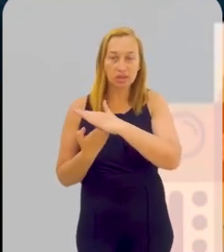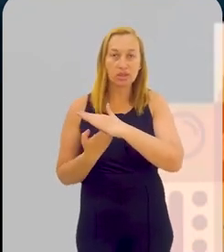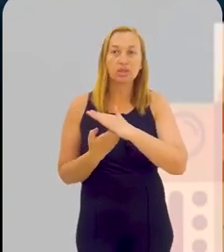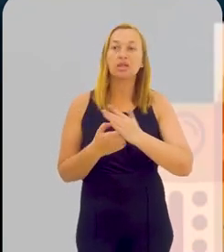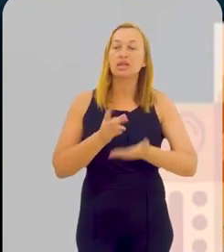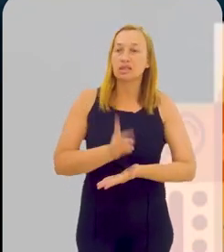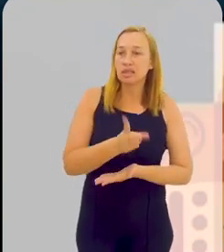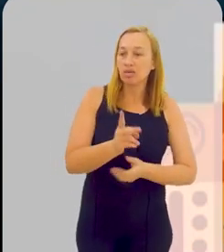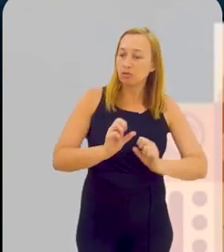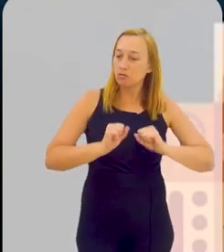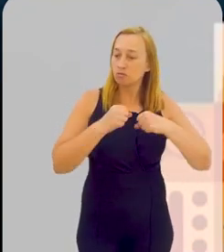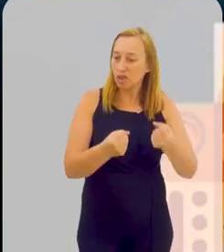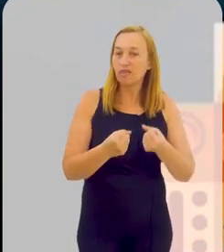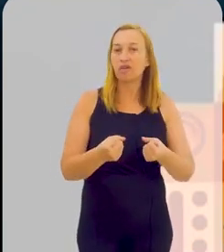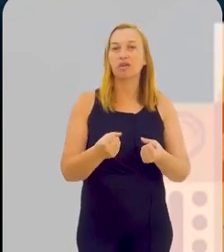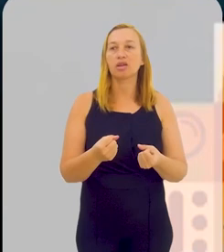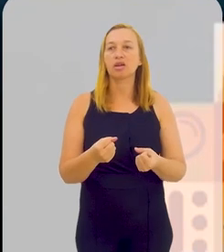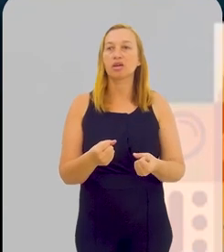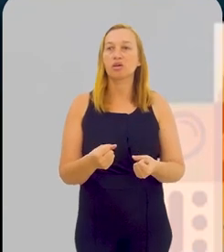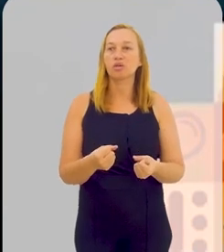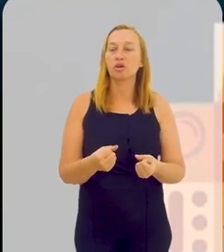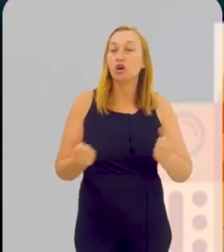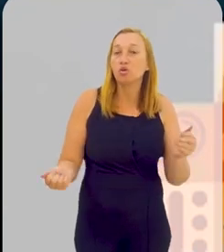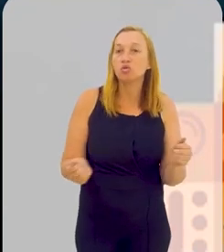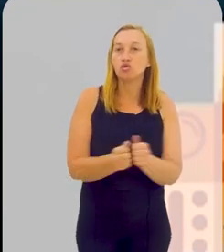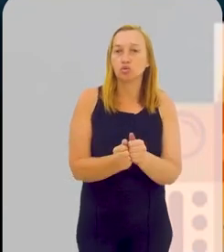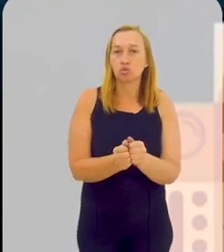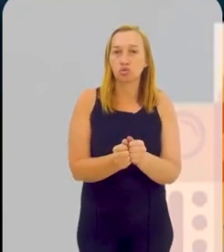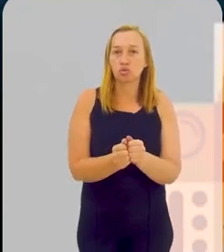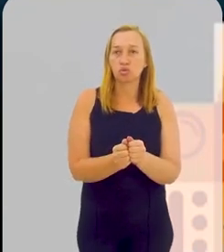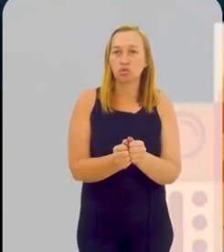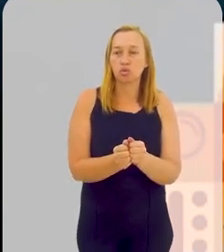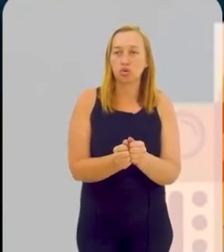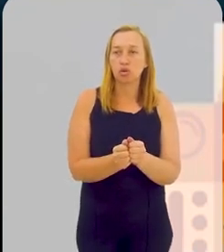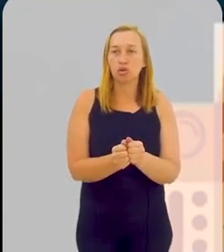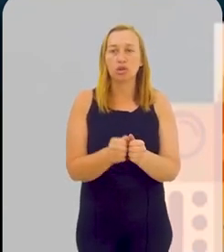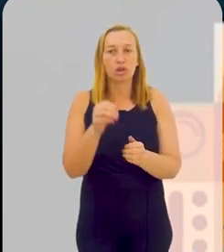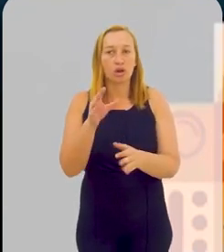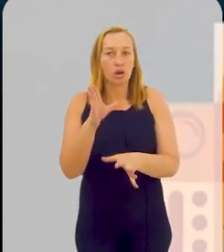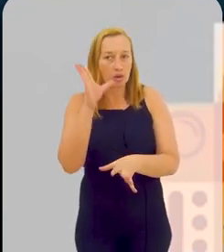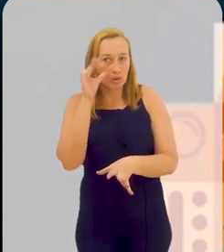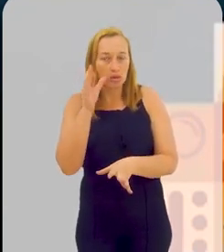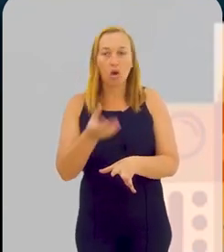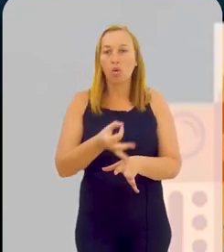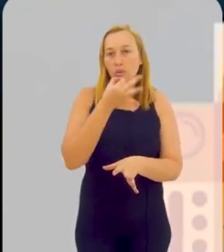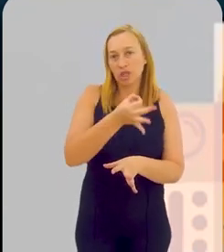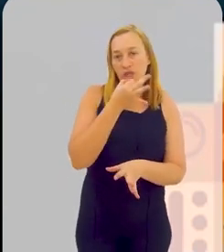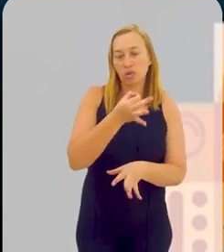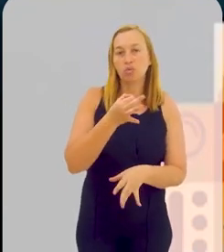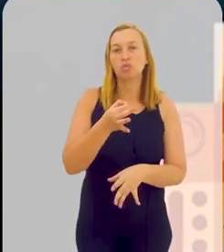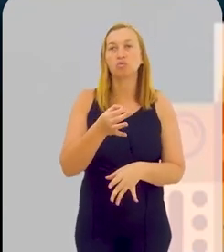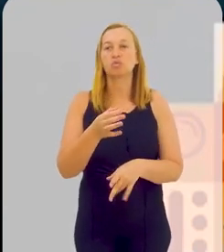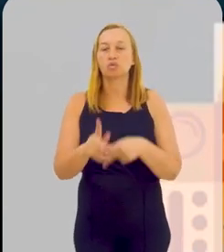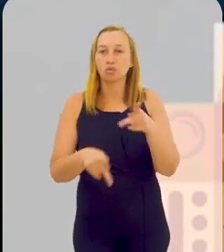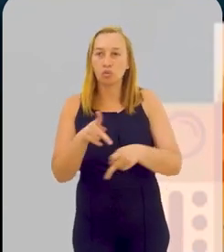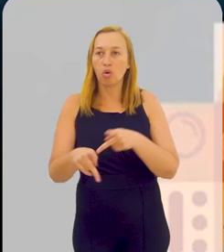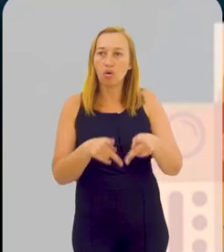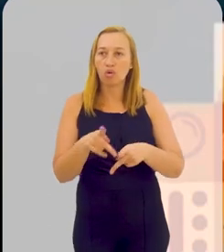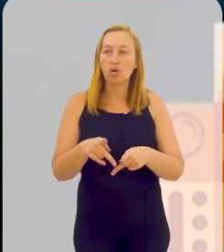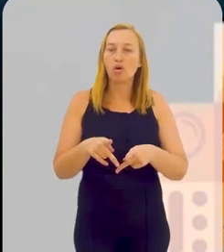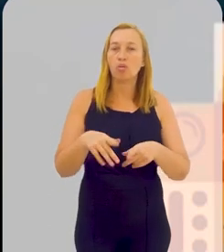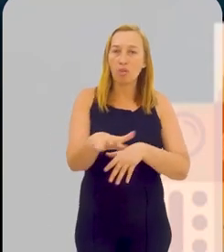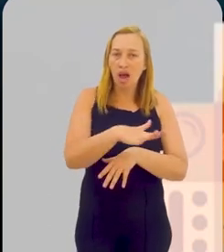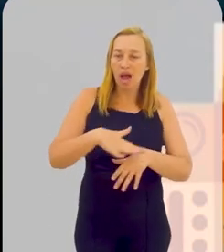né? E estamos sempre defendendo, junto aos públicos de interesse, à opinião pública,